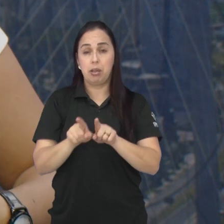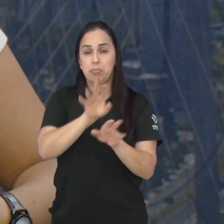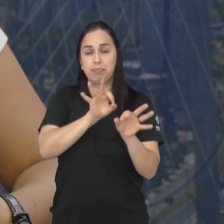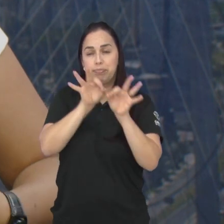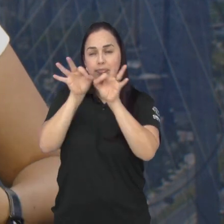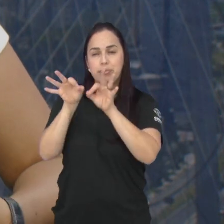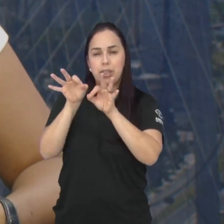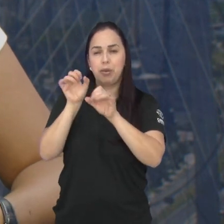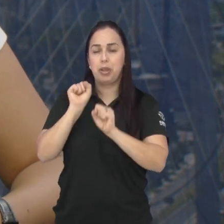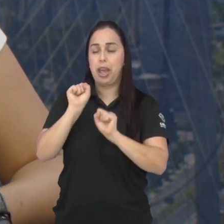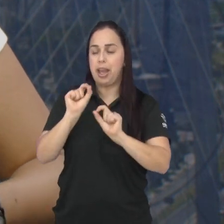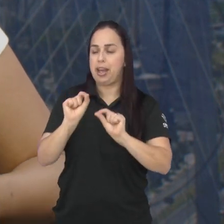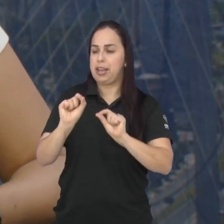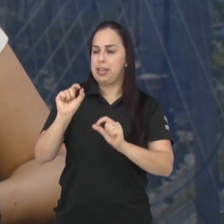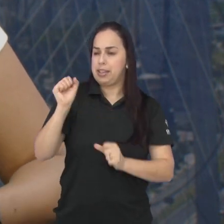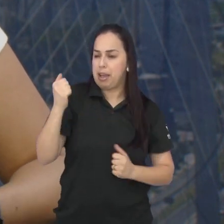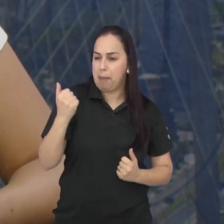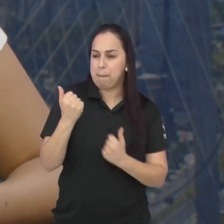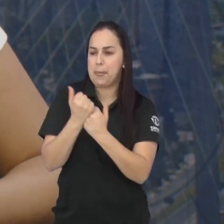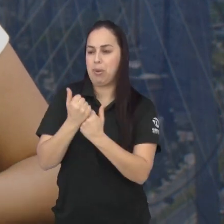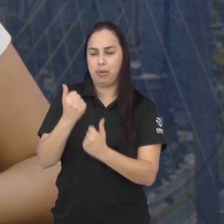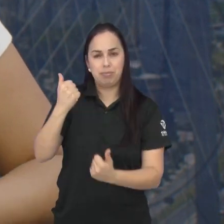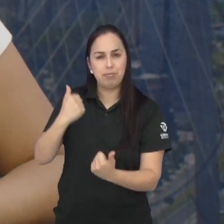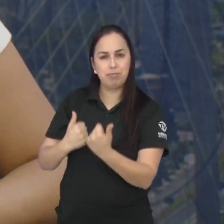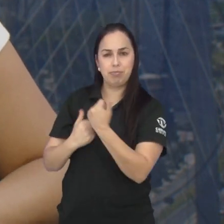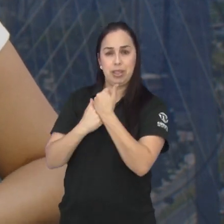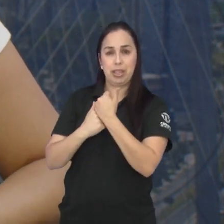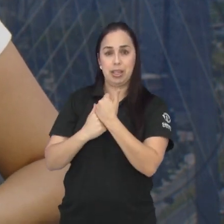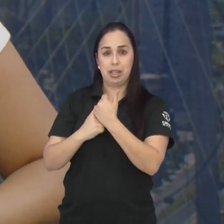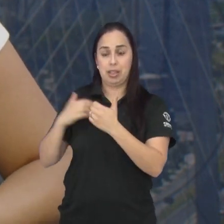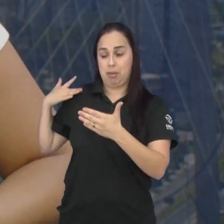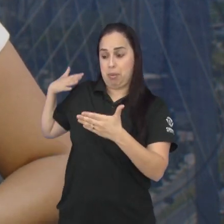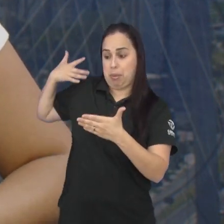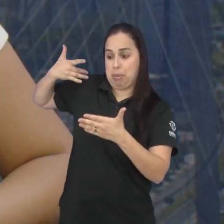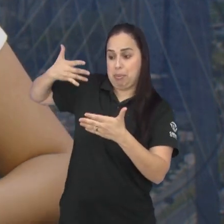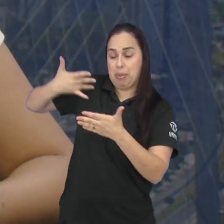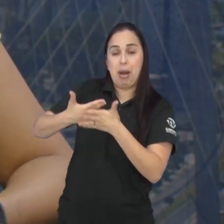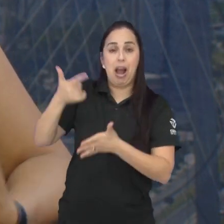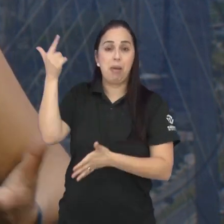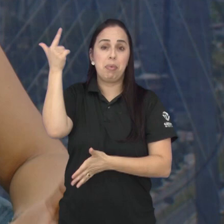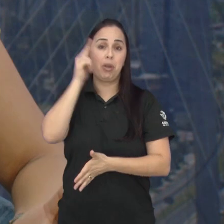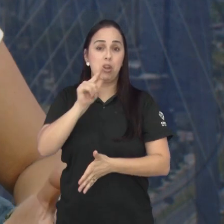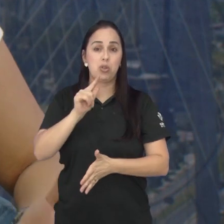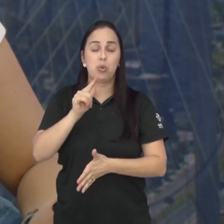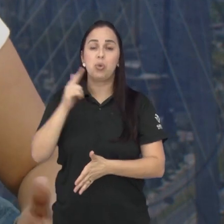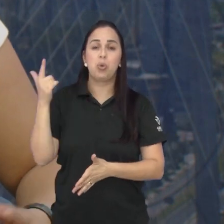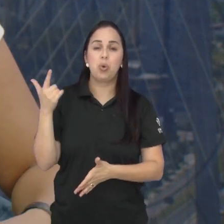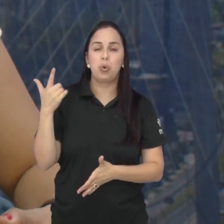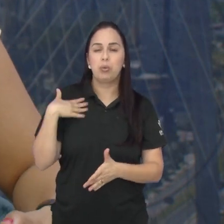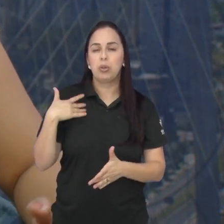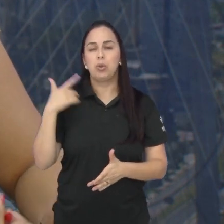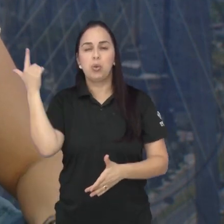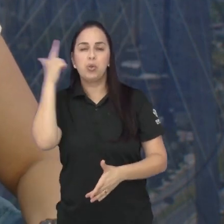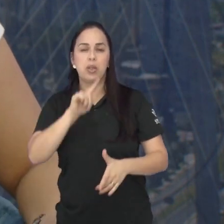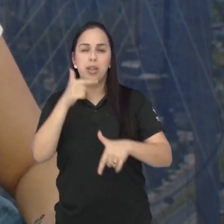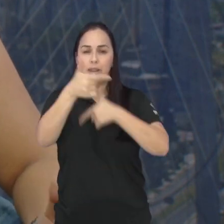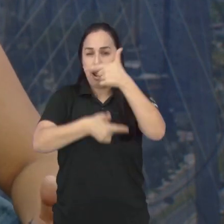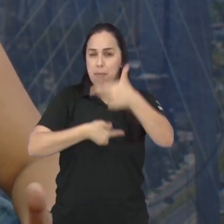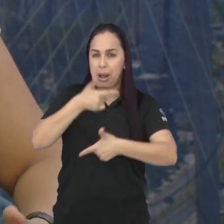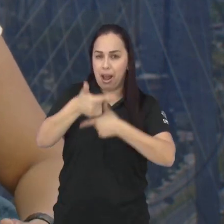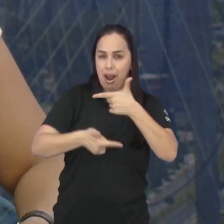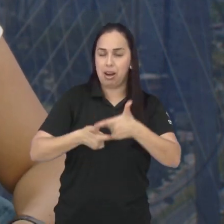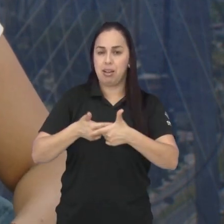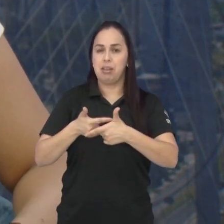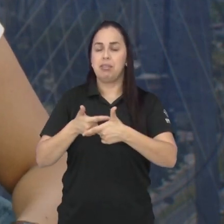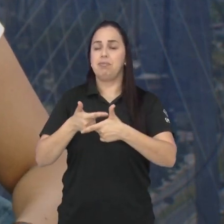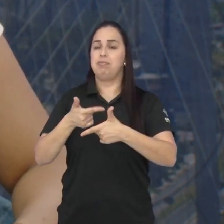essa prática do apoio foi fundamental para que as mulheres conseguissem também sair das suas casas e ir aí